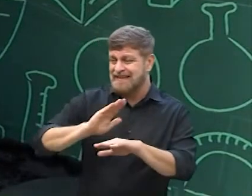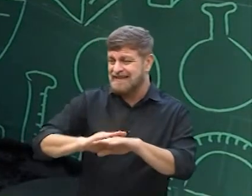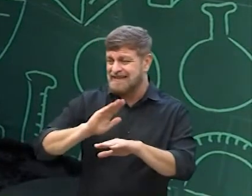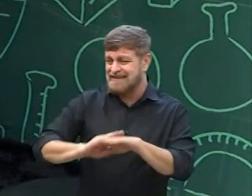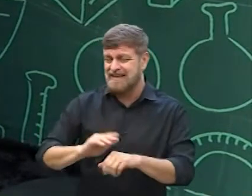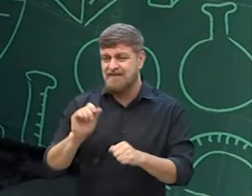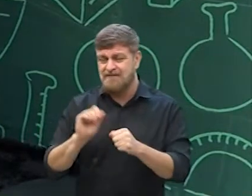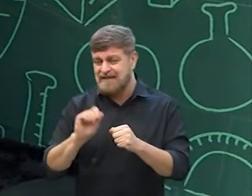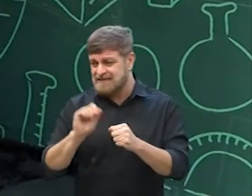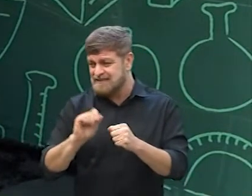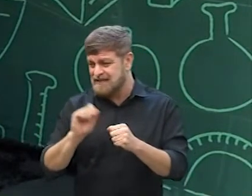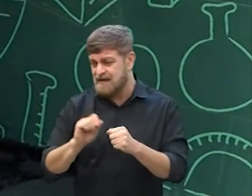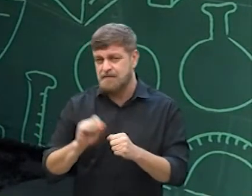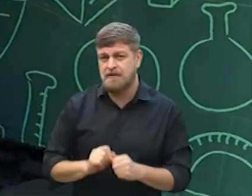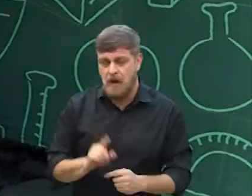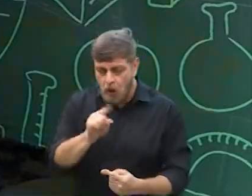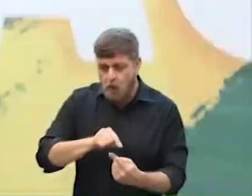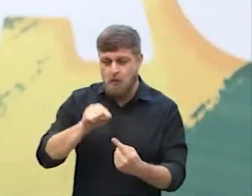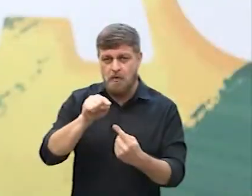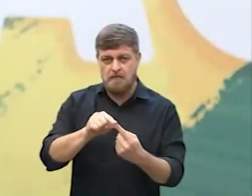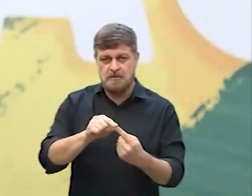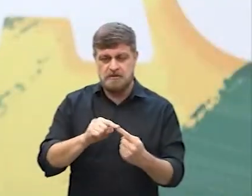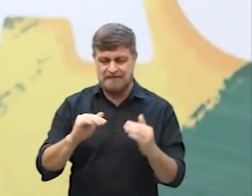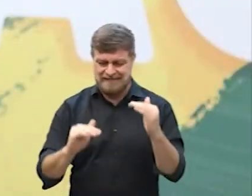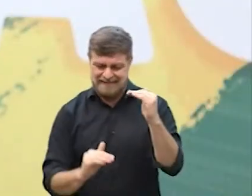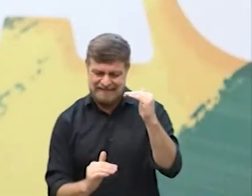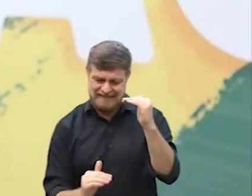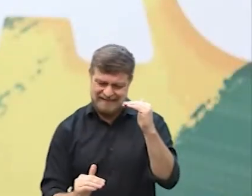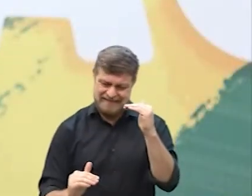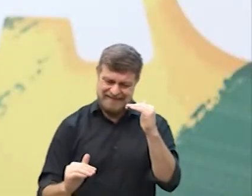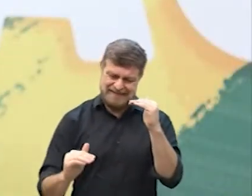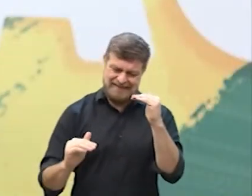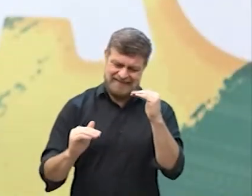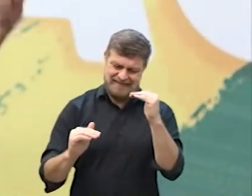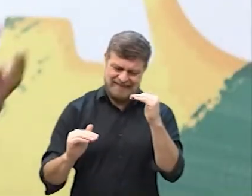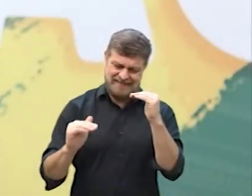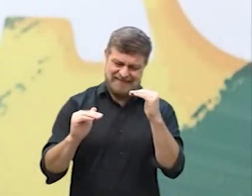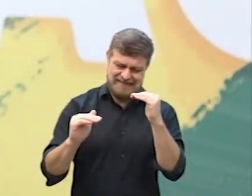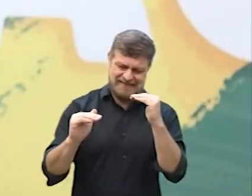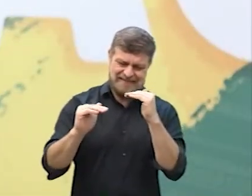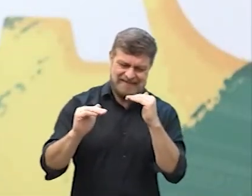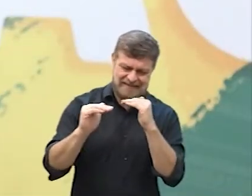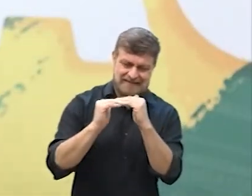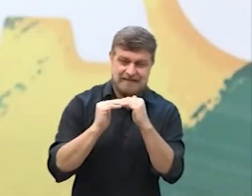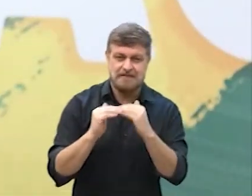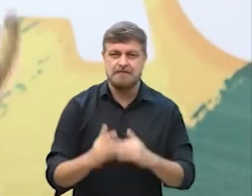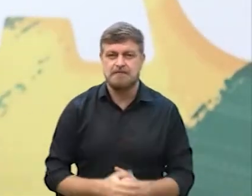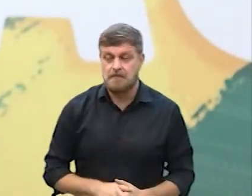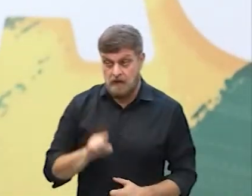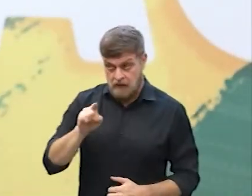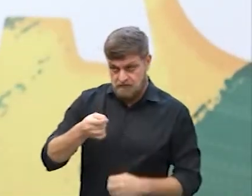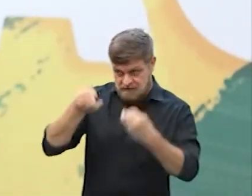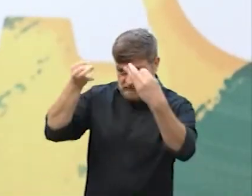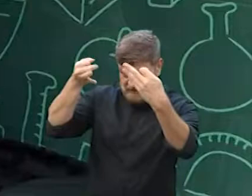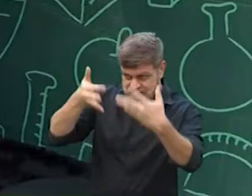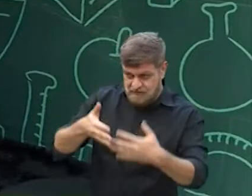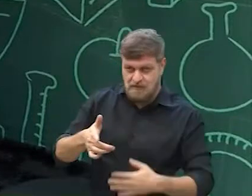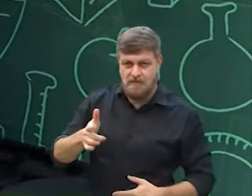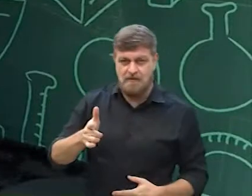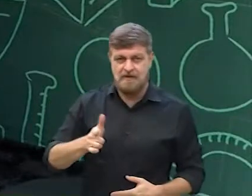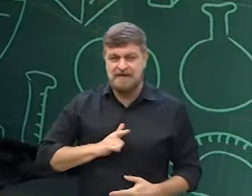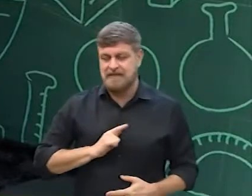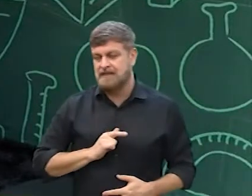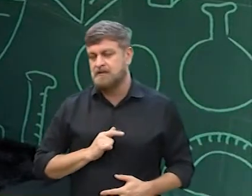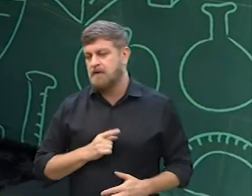para tentar diminuir essa desigualdade, né? Porque a senhora foi clara quando disse, evidentemente, que não